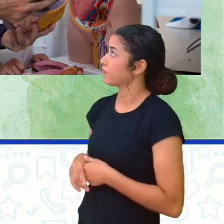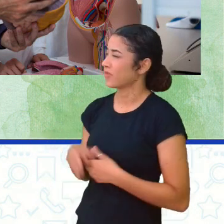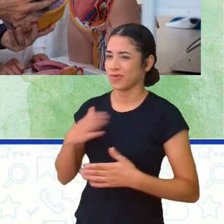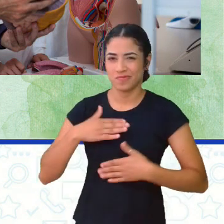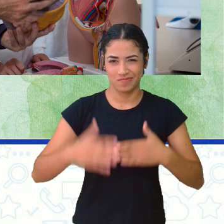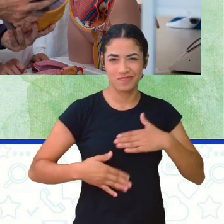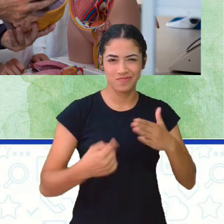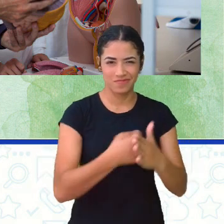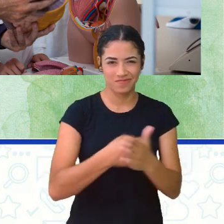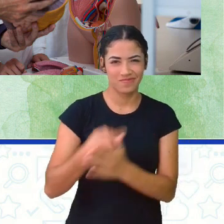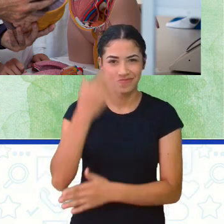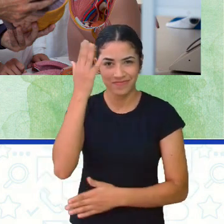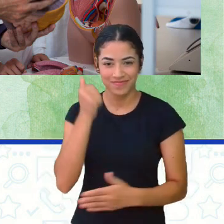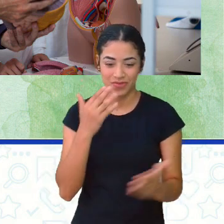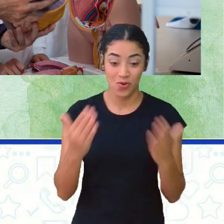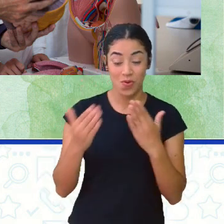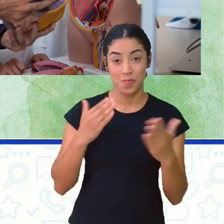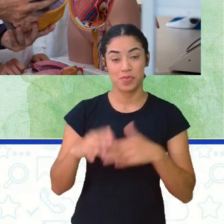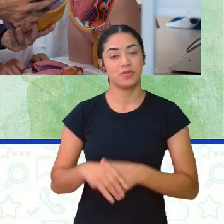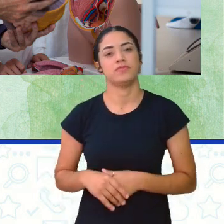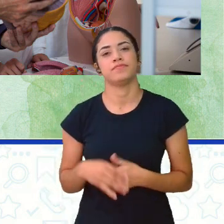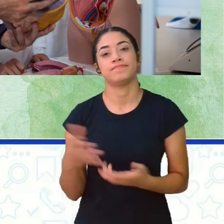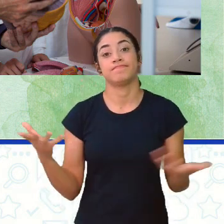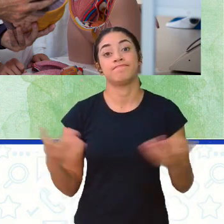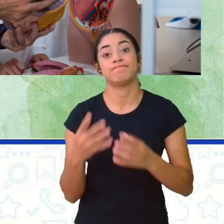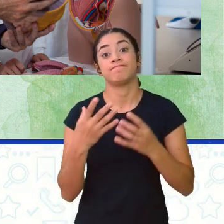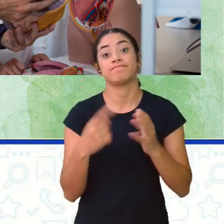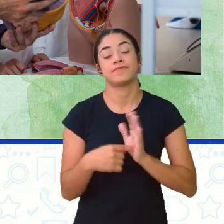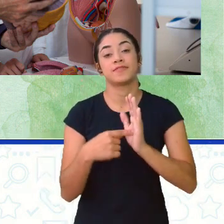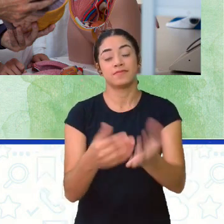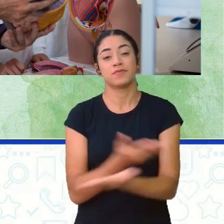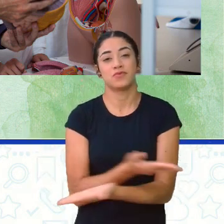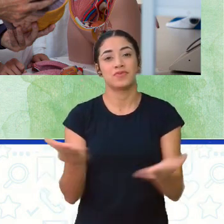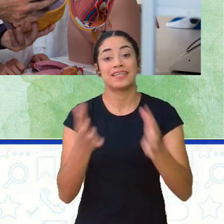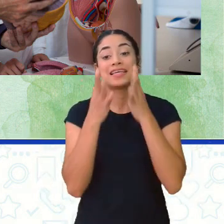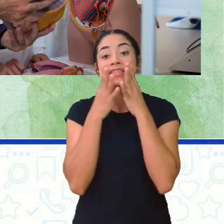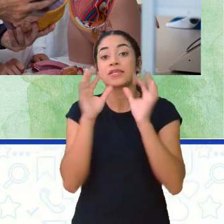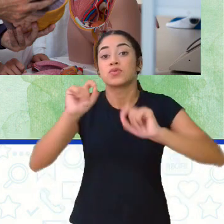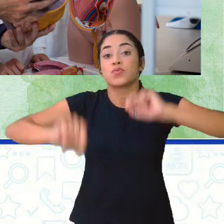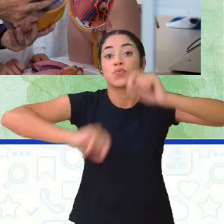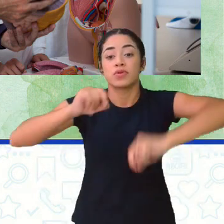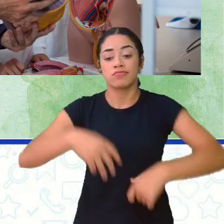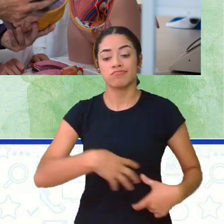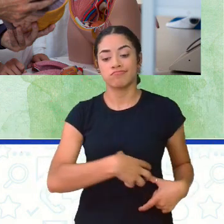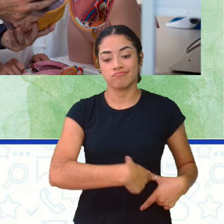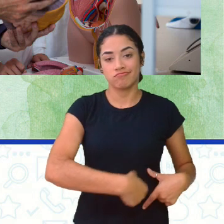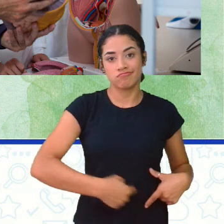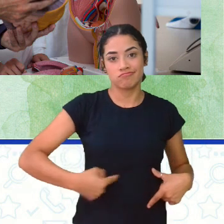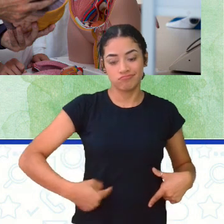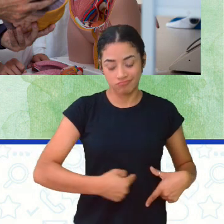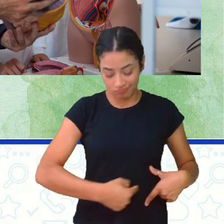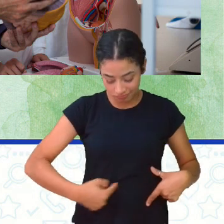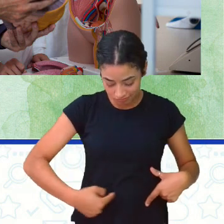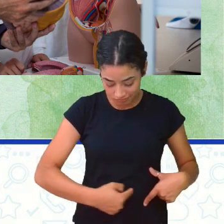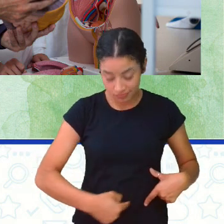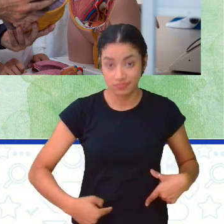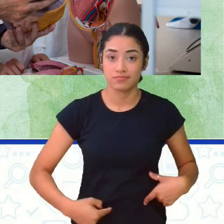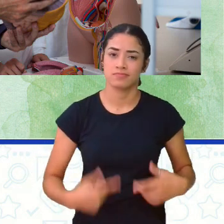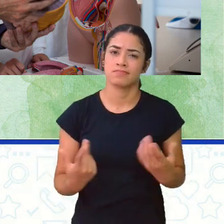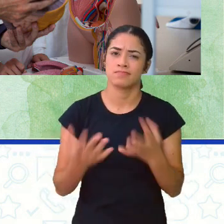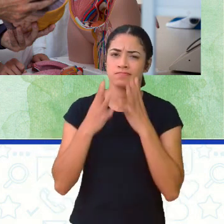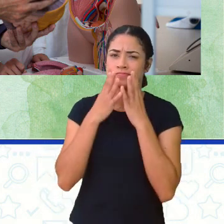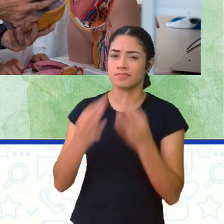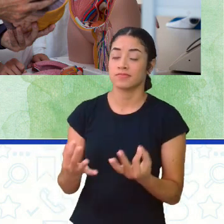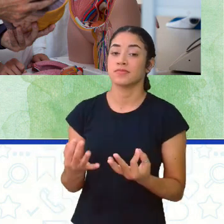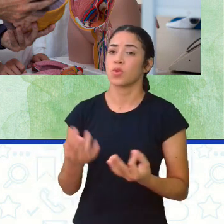a vocês, chamando a atenção de ver aí, olha gente, o intestino, né? Tanto o intestino delgado como o